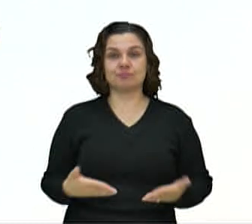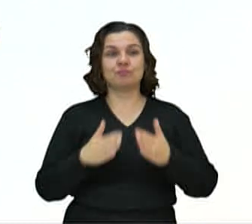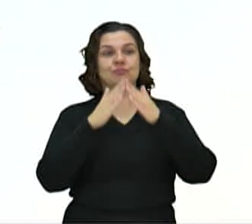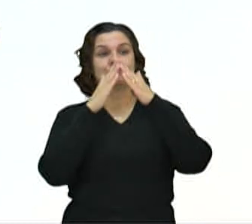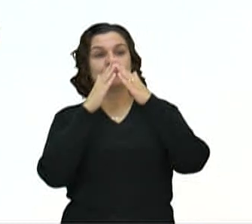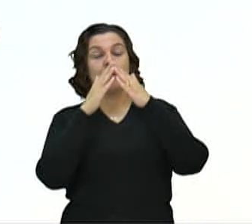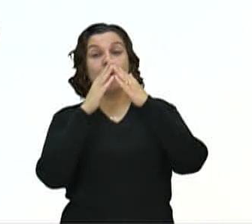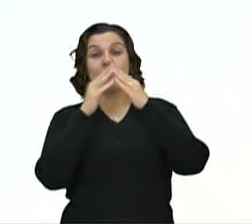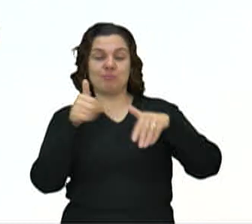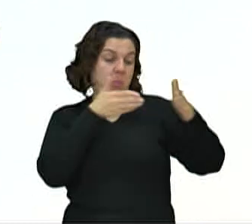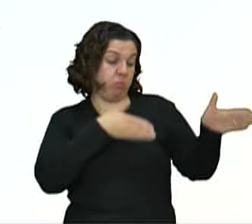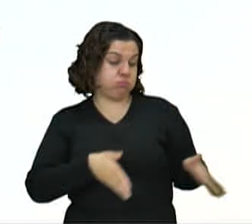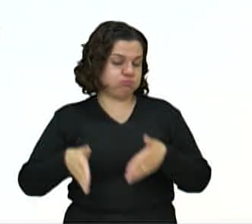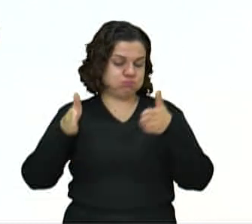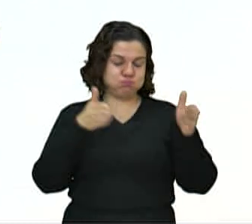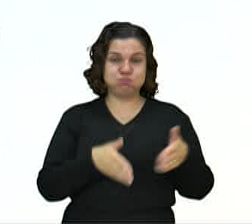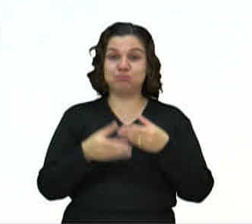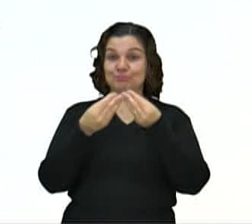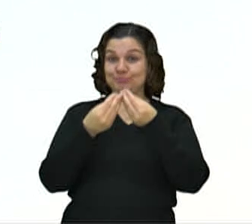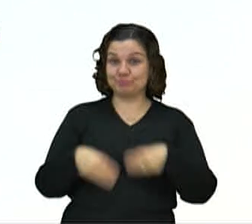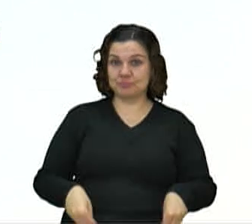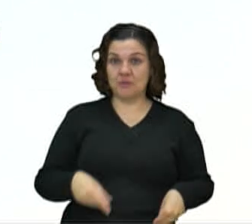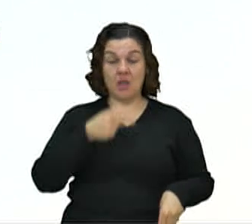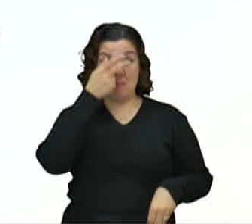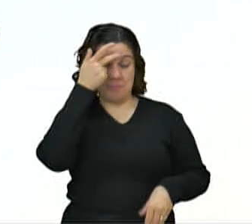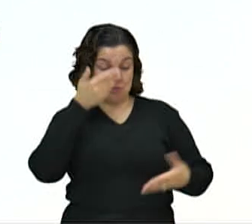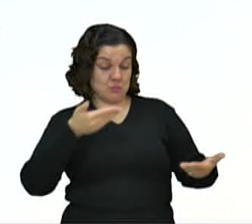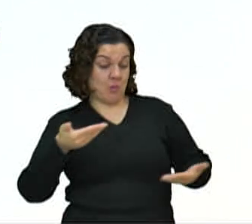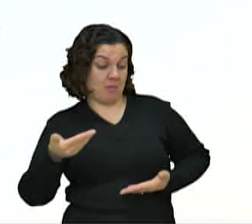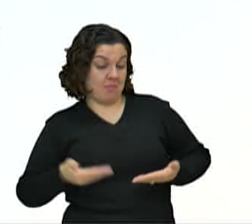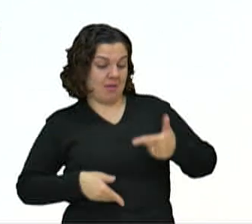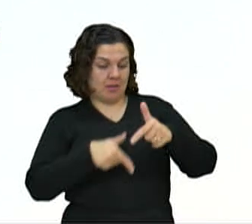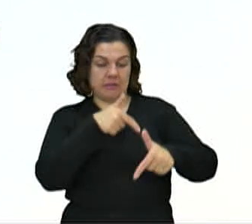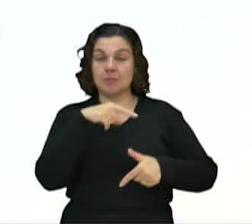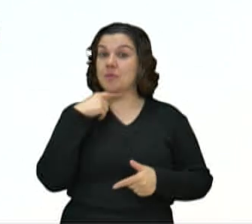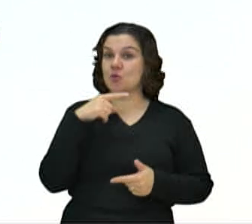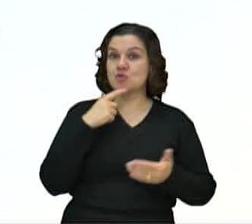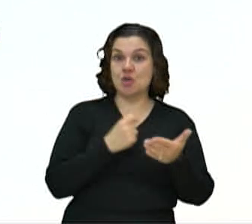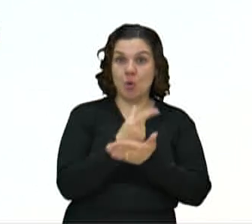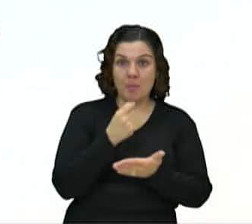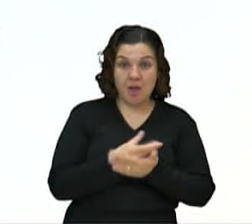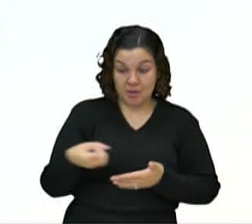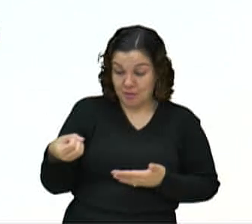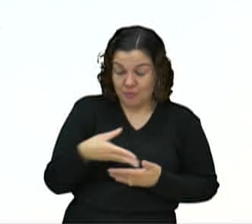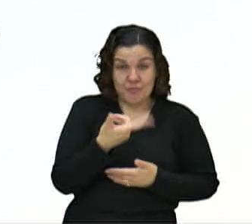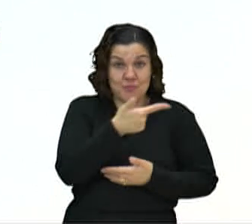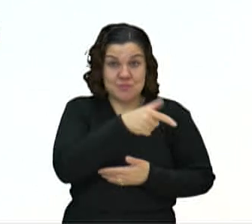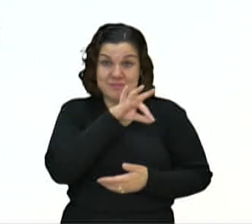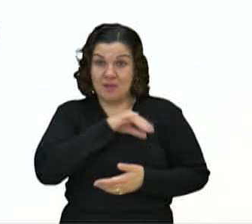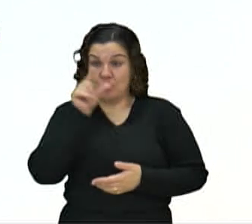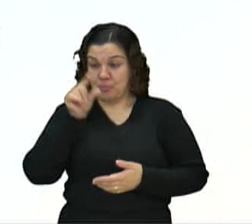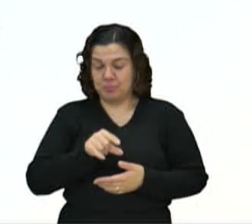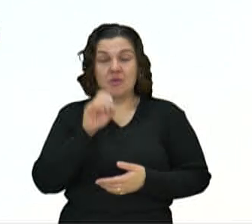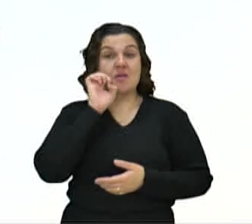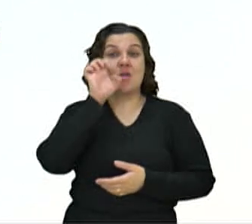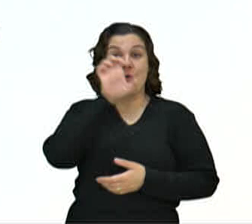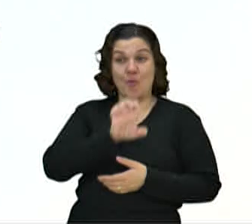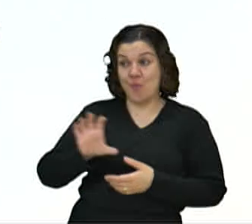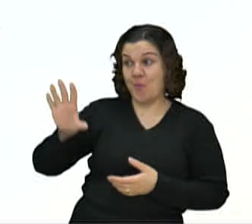de superprodução. Trabalhadores não tinham condições de comprar sempre muitos produtos novos. Países